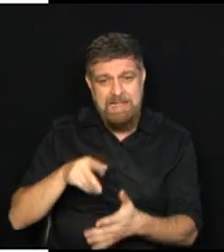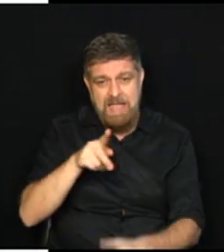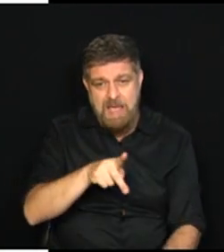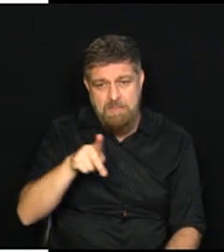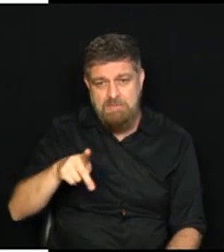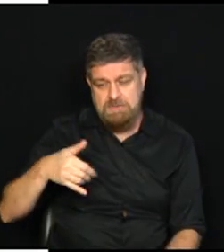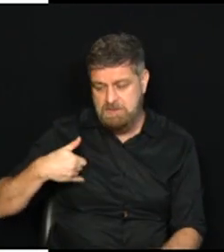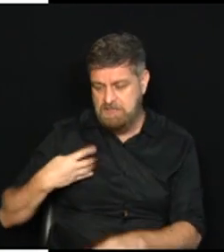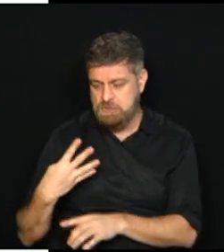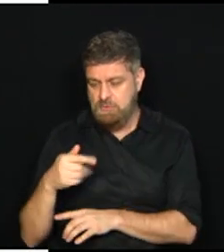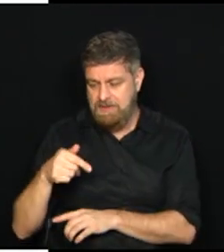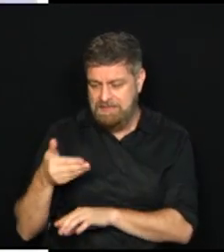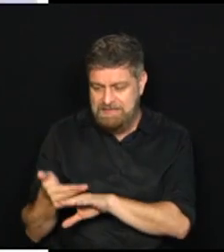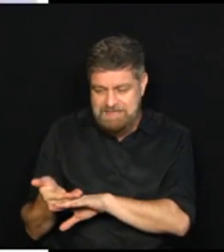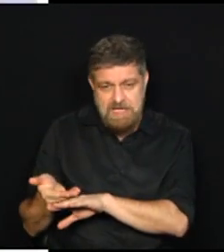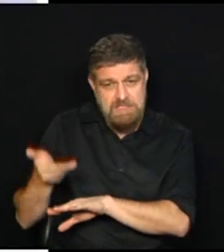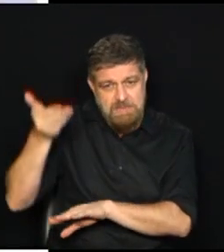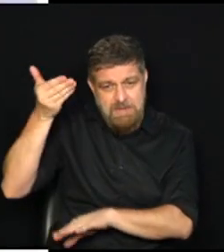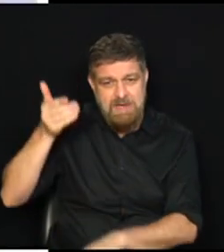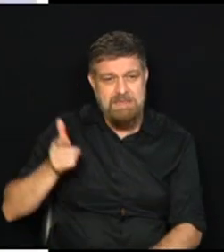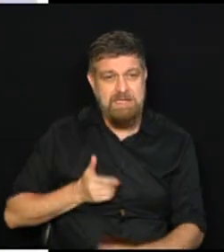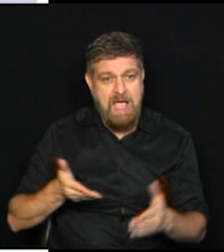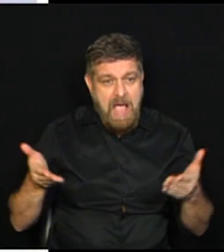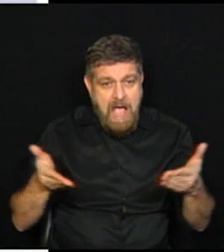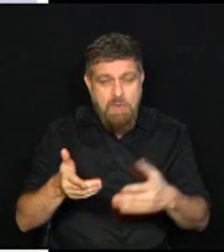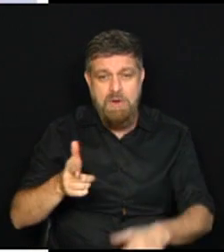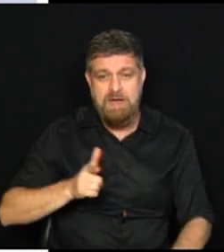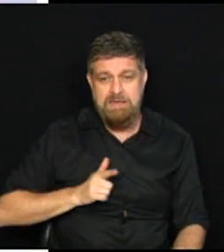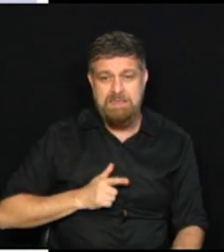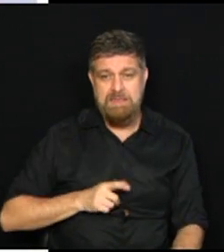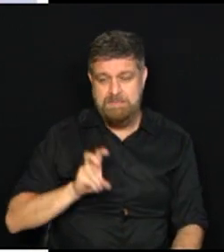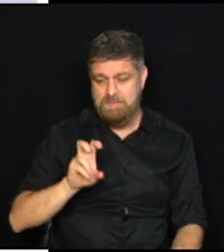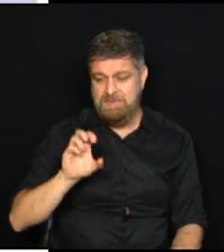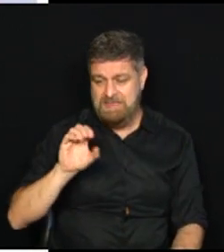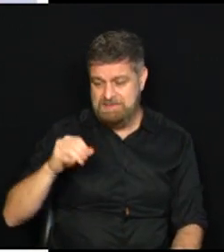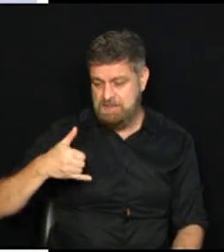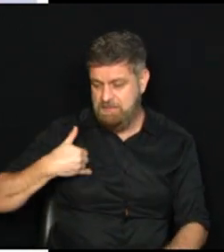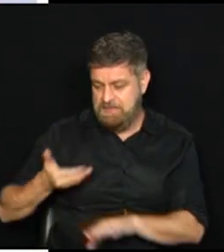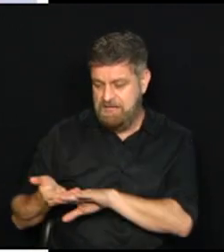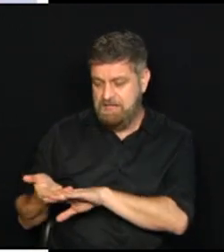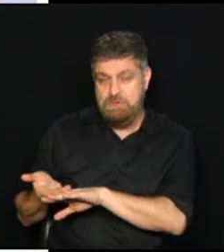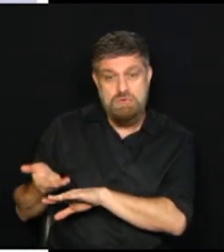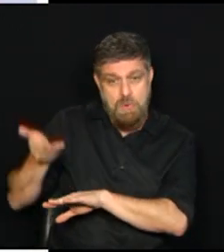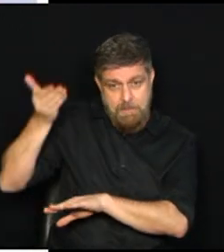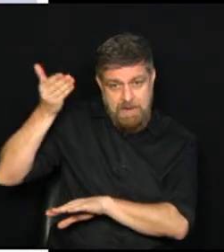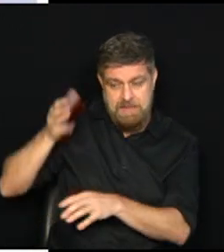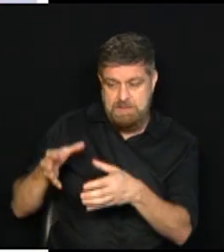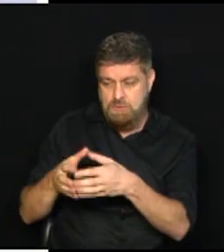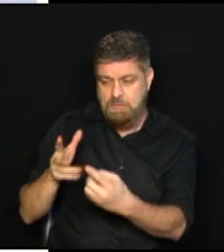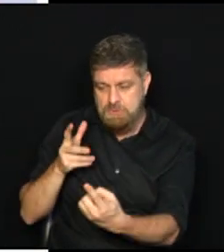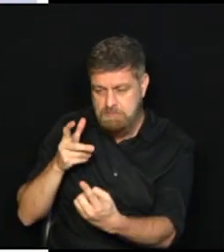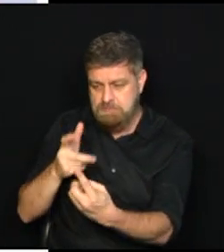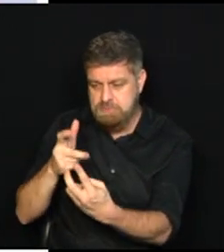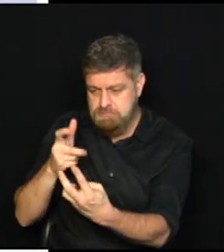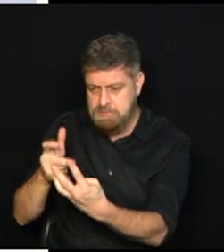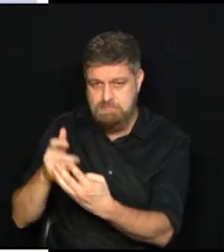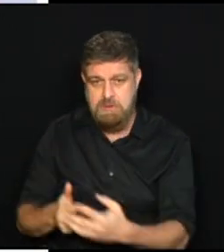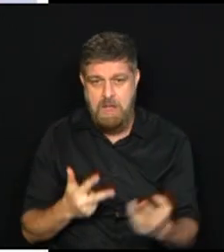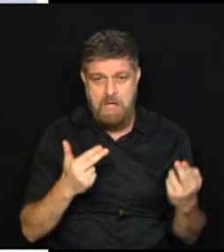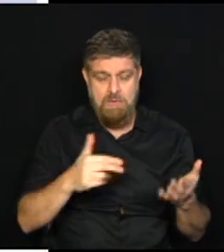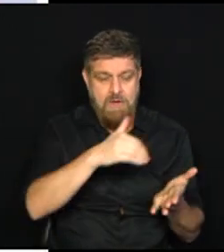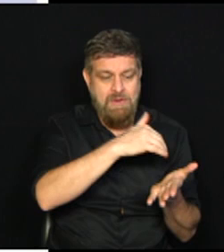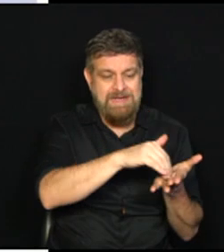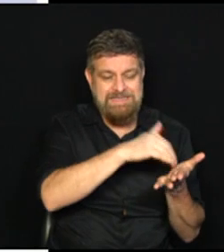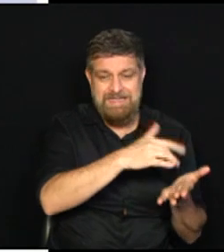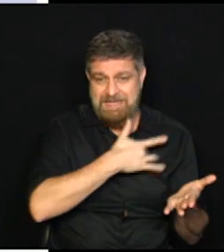47 anos. Enfim, nesse momento a gente está em 50 anos e mais. Como o doutor Lair falou,